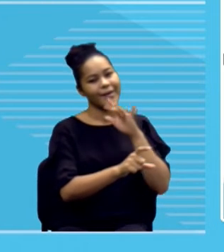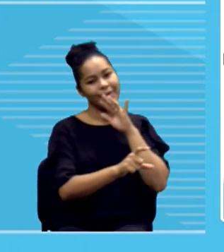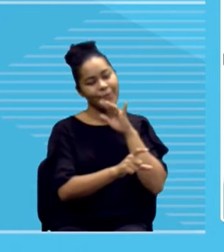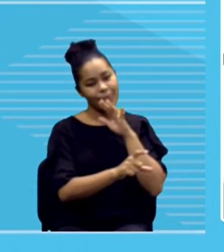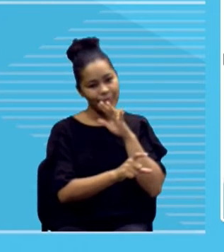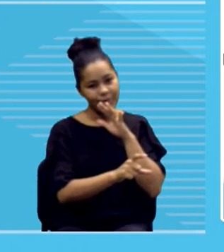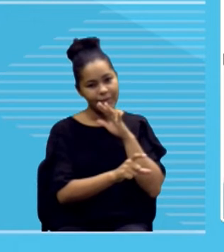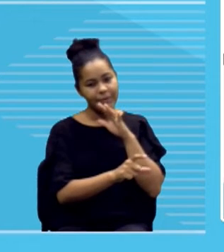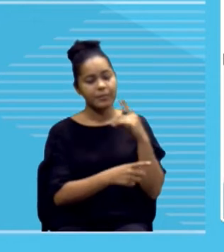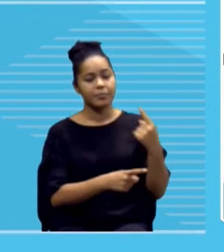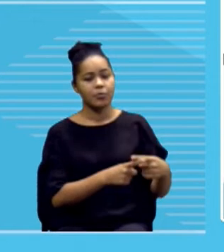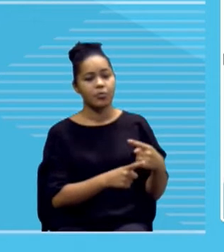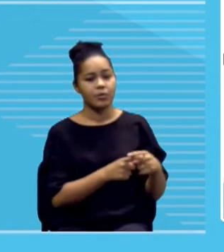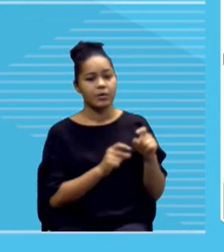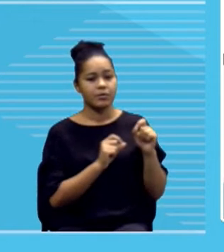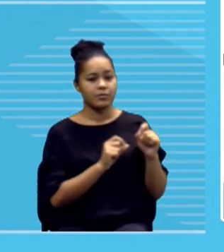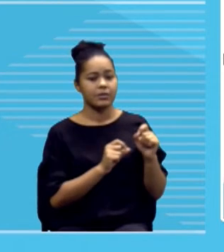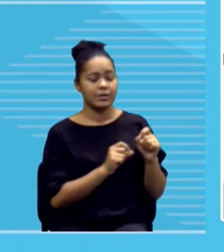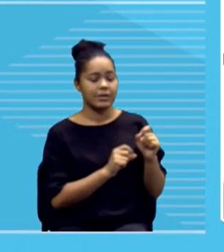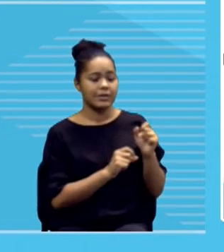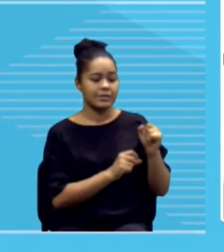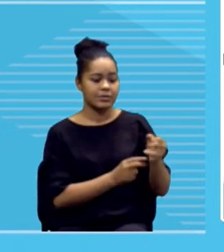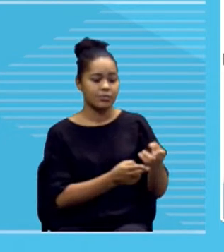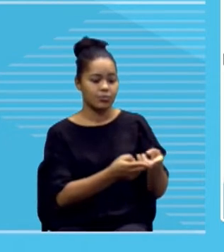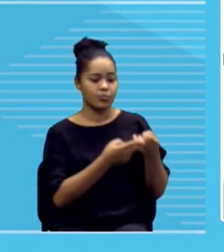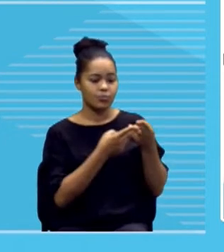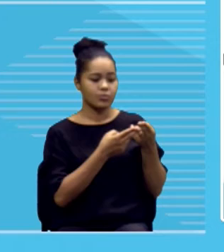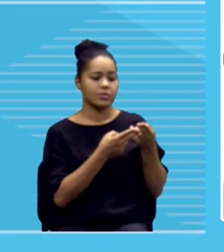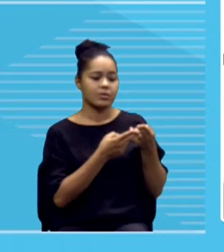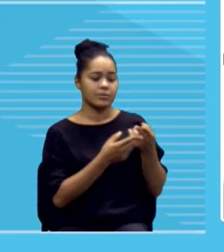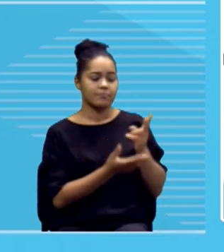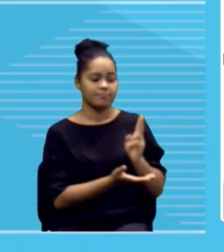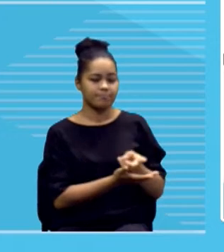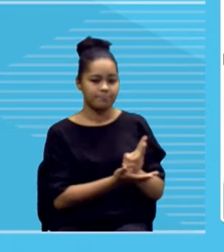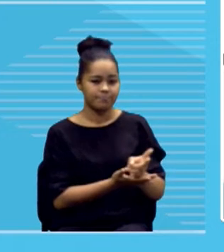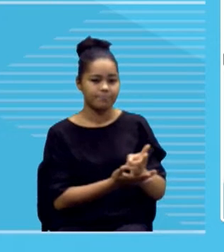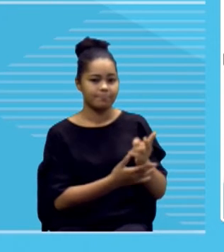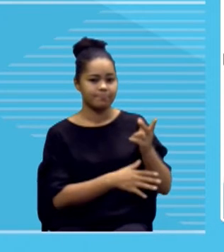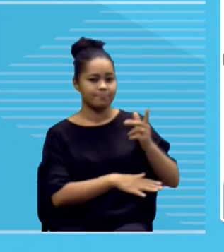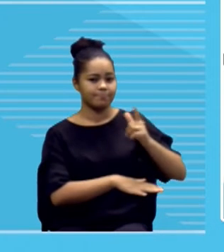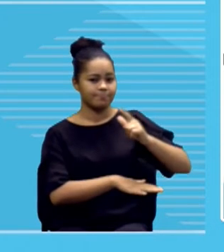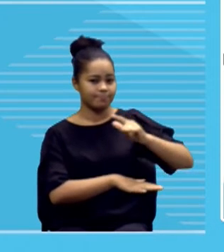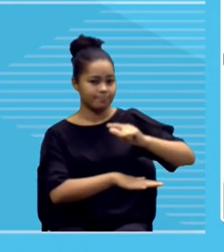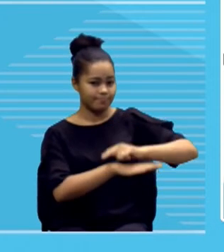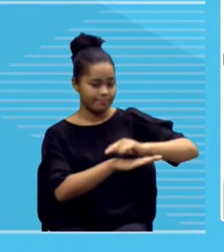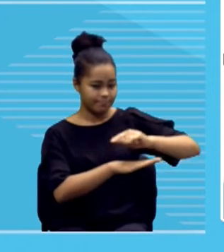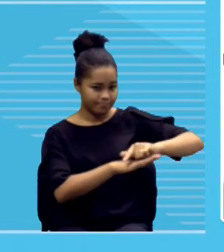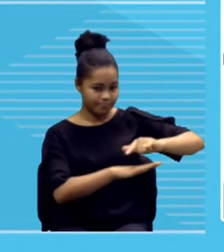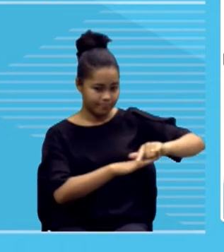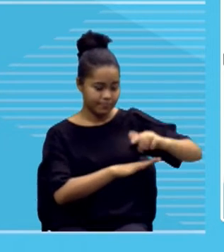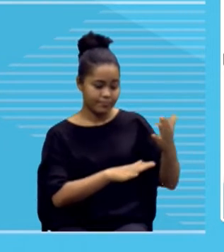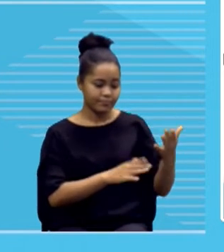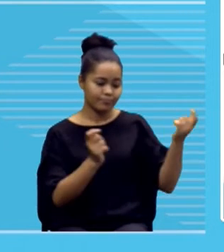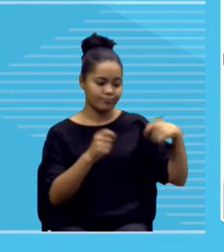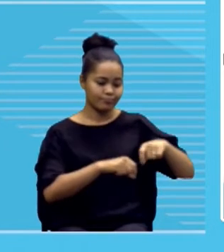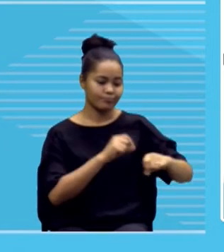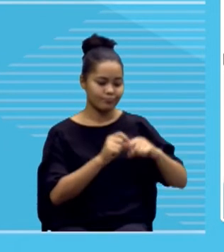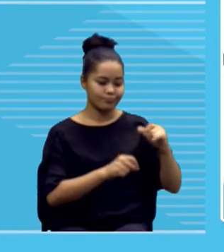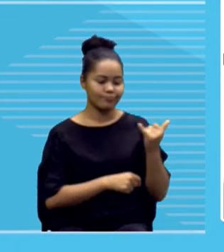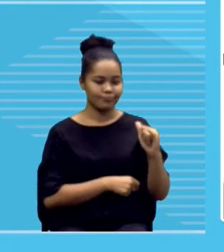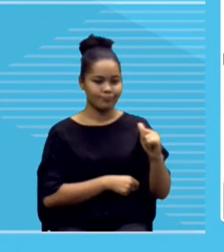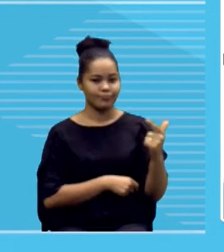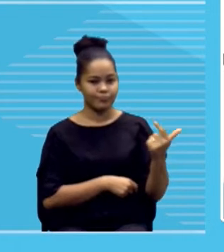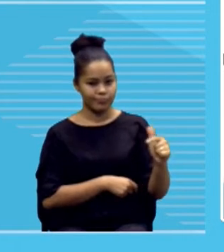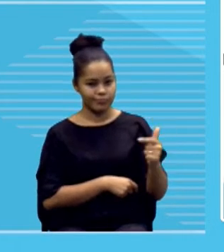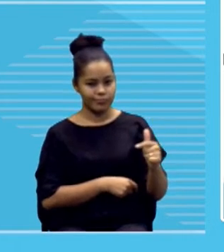hidrelétrica também, porque você vai perder produção. Alto custo de aquisição. Esse aqui é o principal problema. As placas que a gente